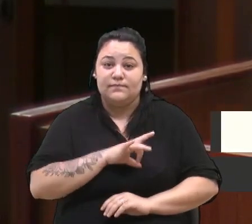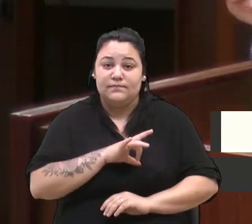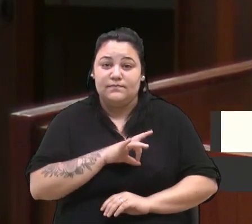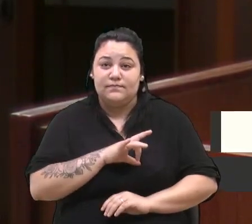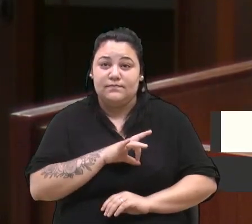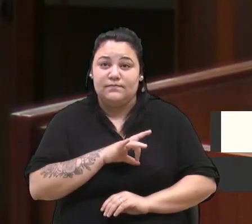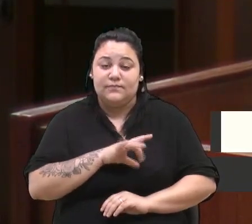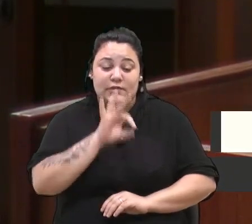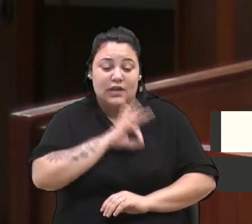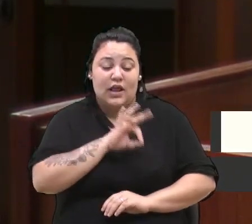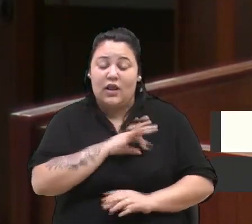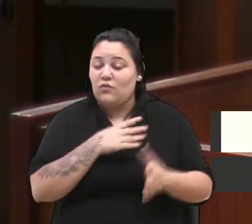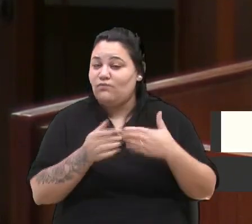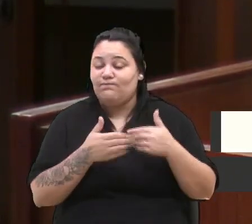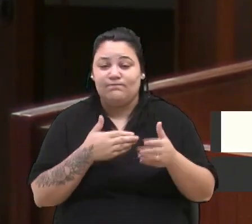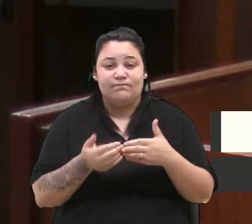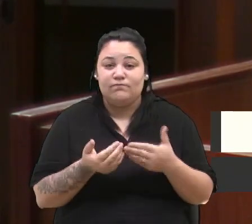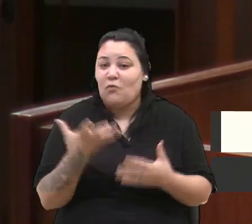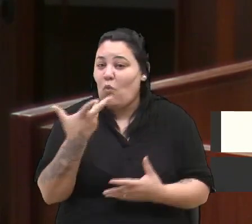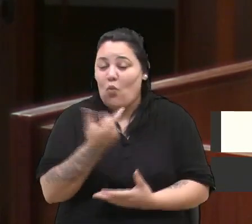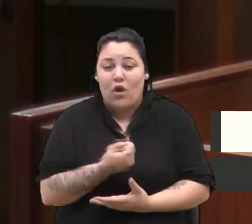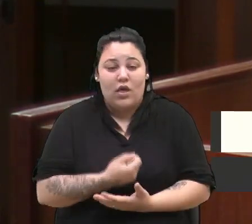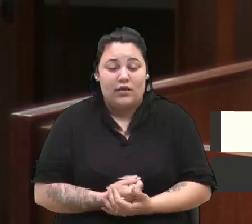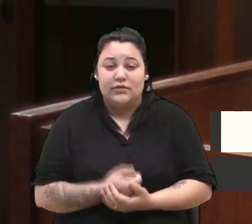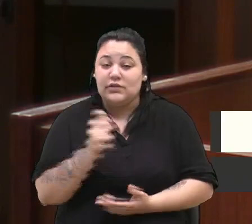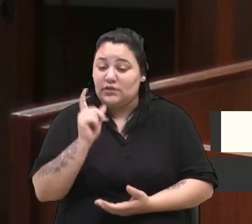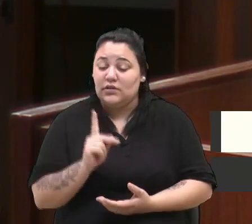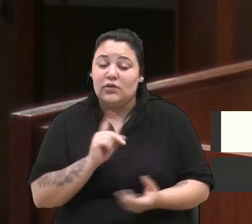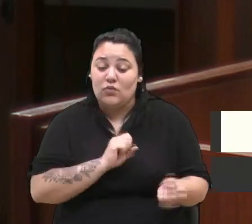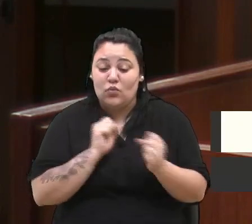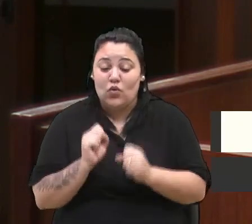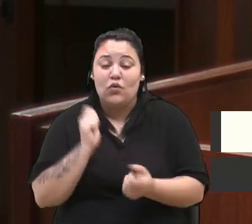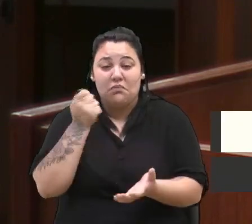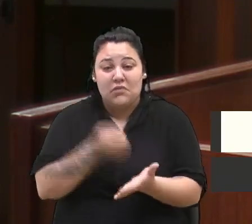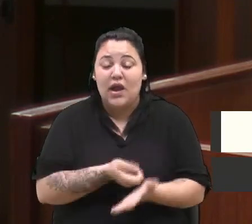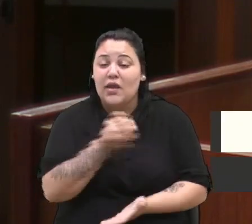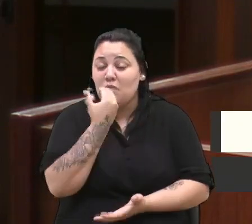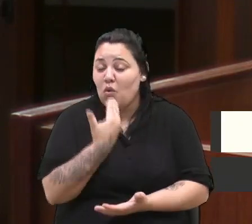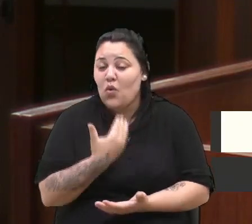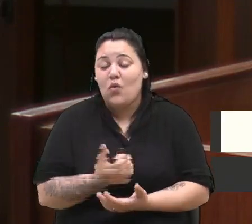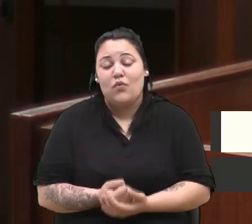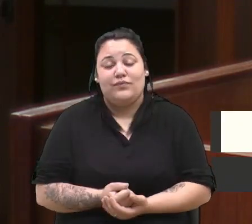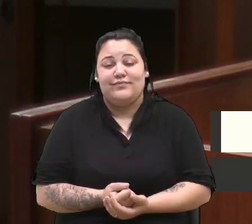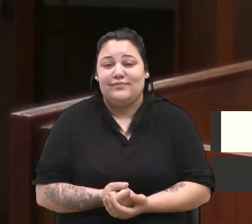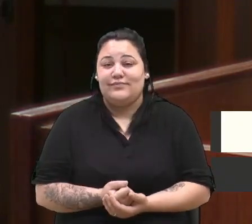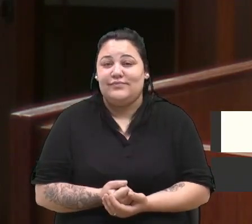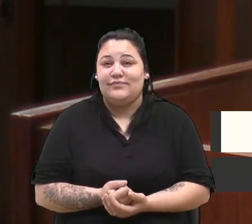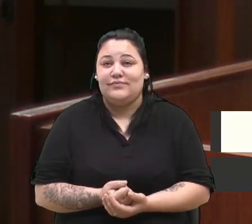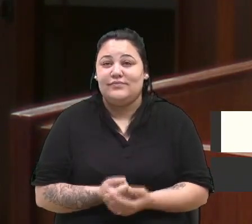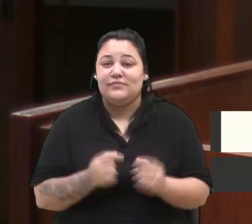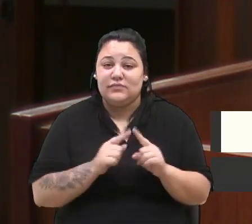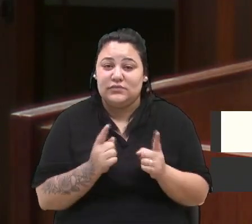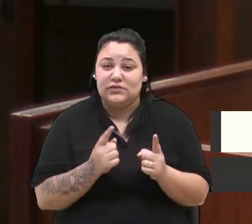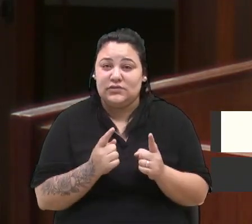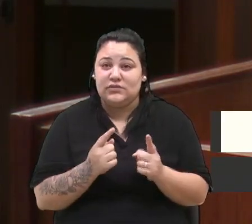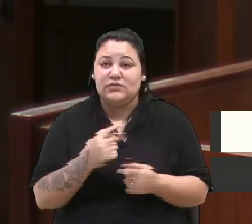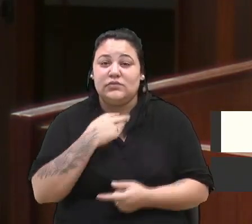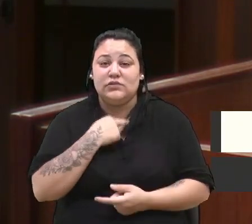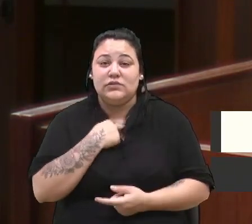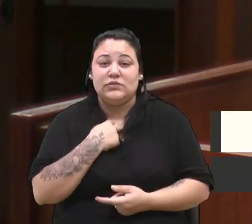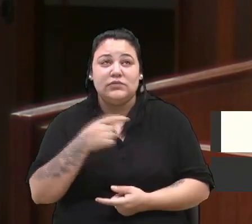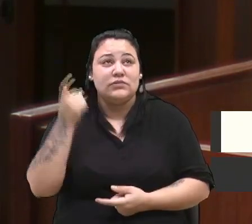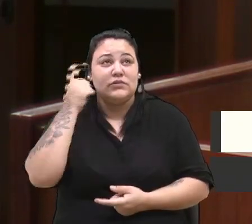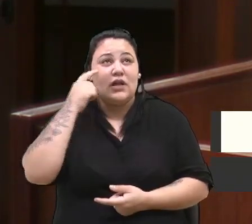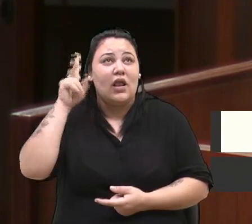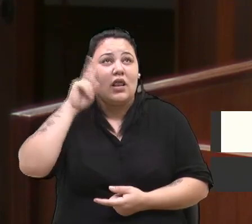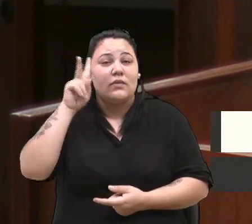ele quanto for. E quem tem condições, que bom. Mas nós podemos puxar aqui, já veio na minha memória, a